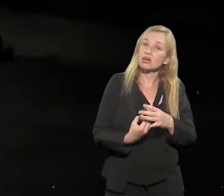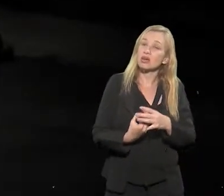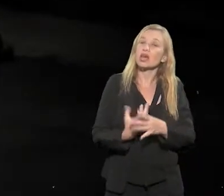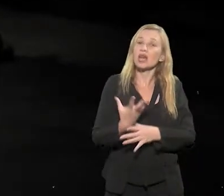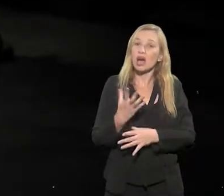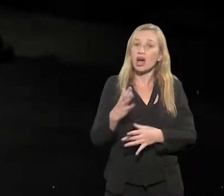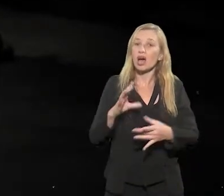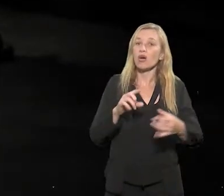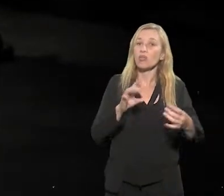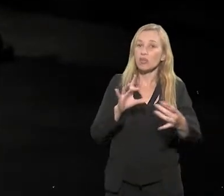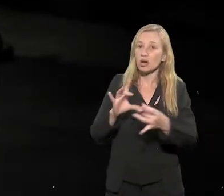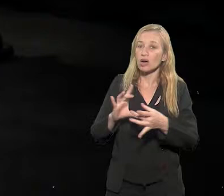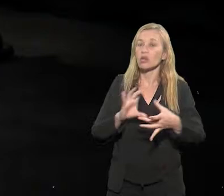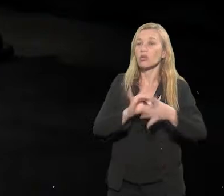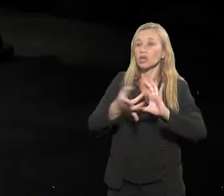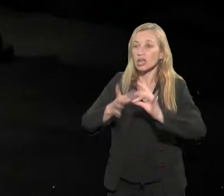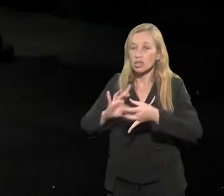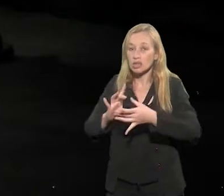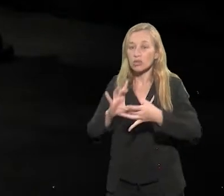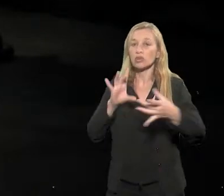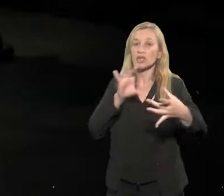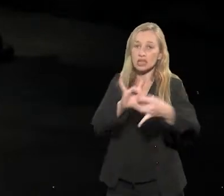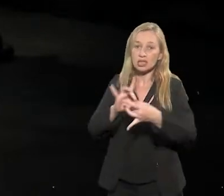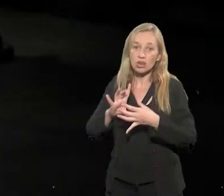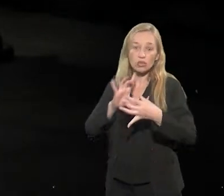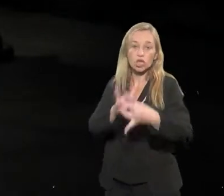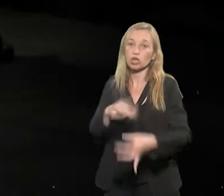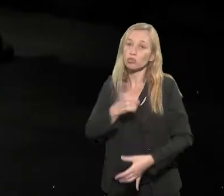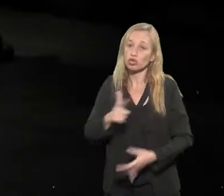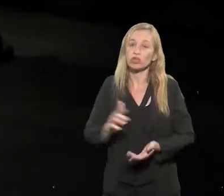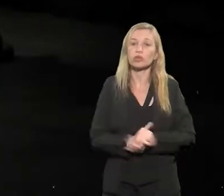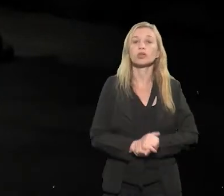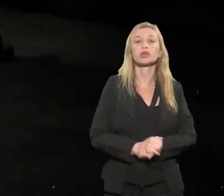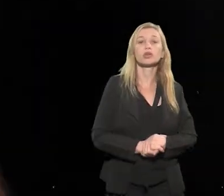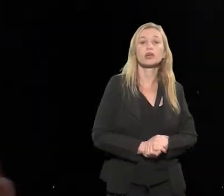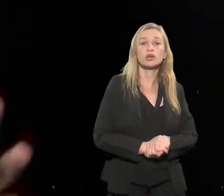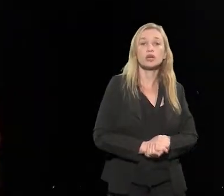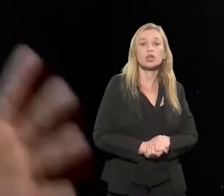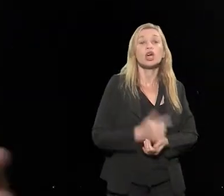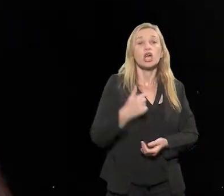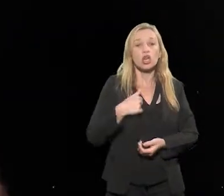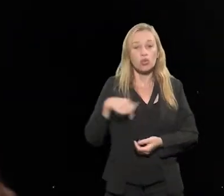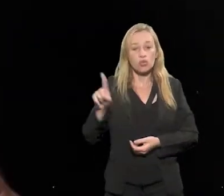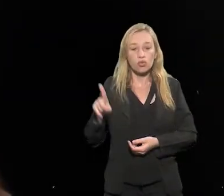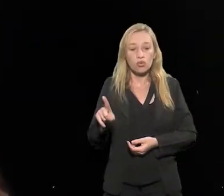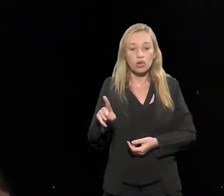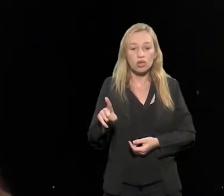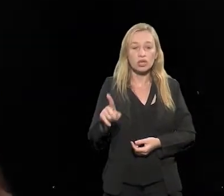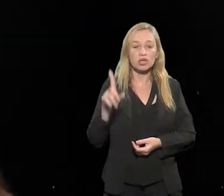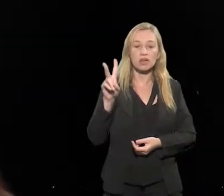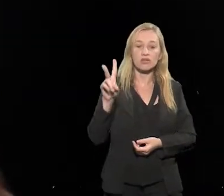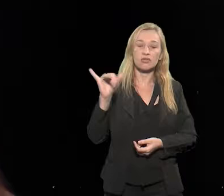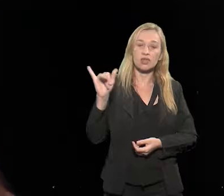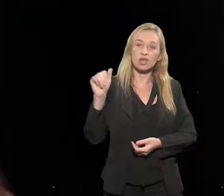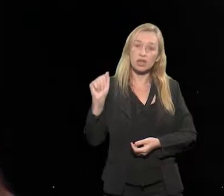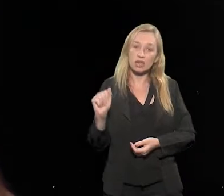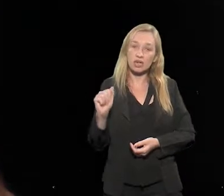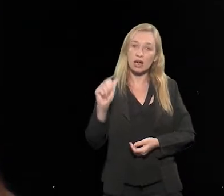existia. A remoção faz exatamente isso. Eu fui recente na Vila